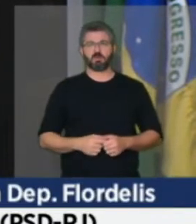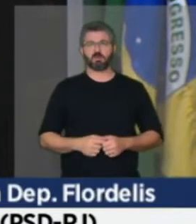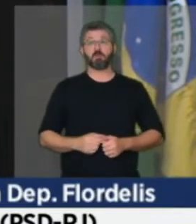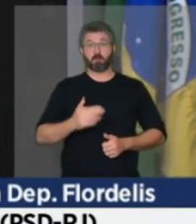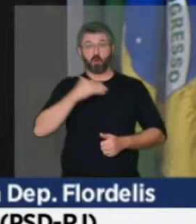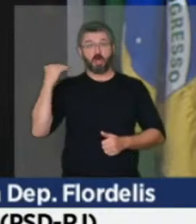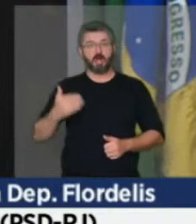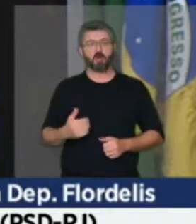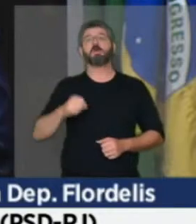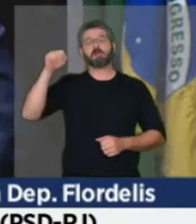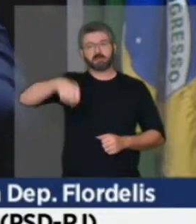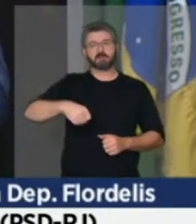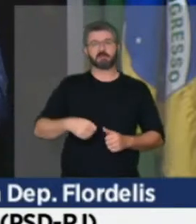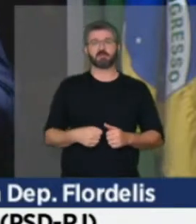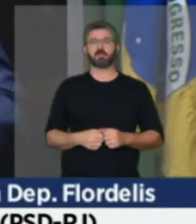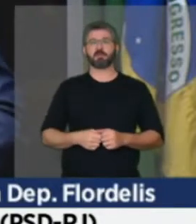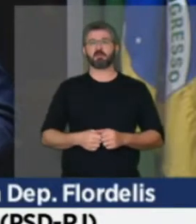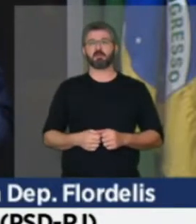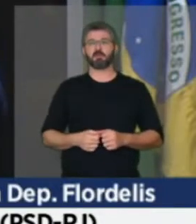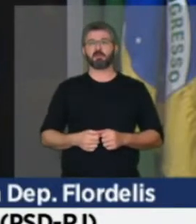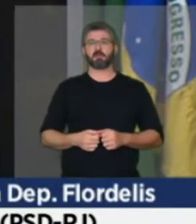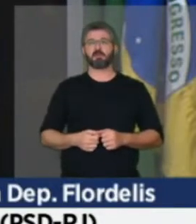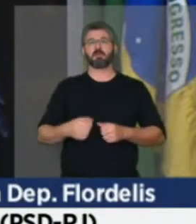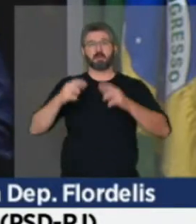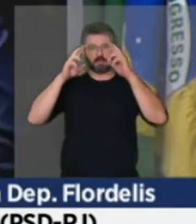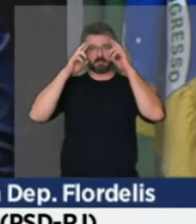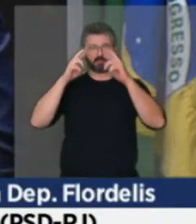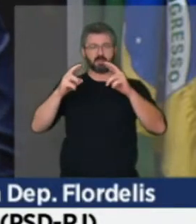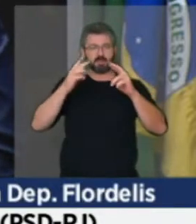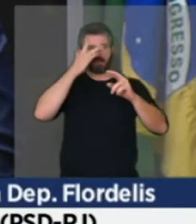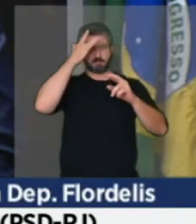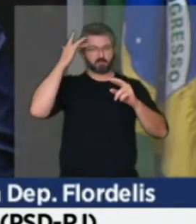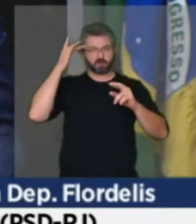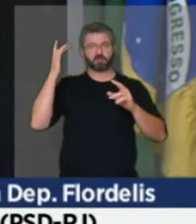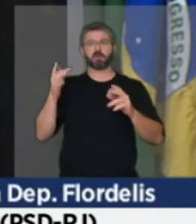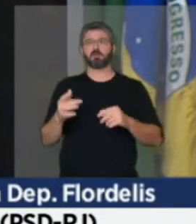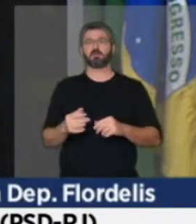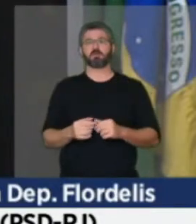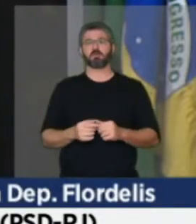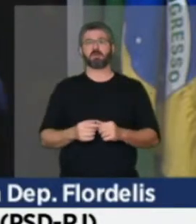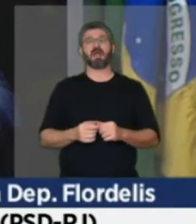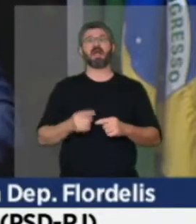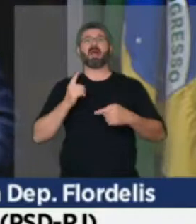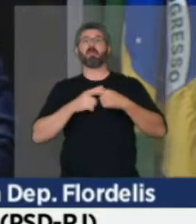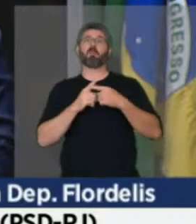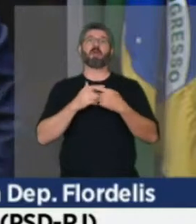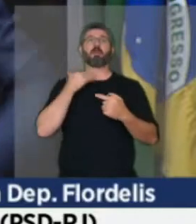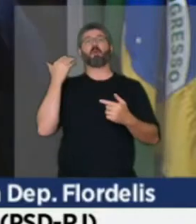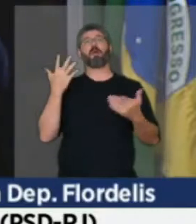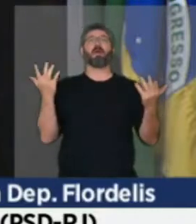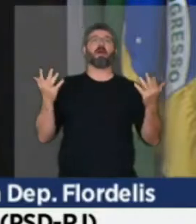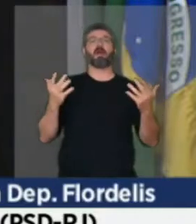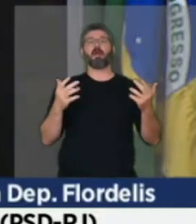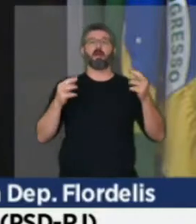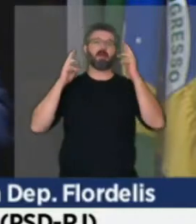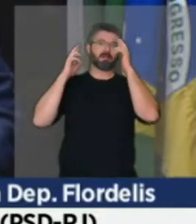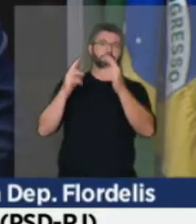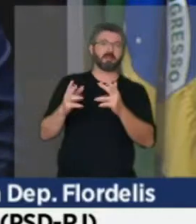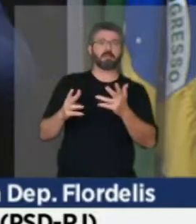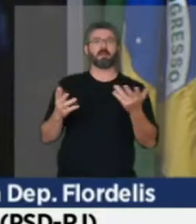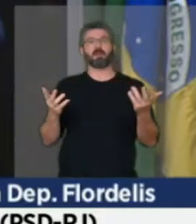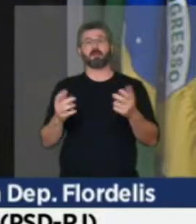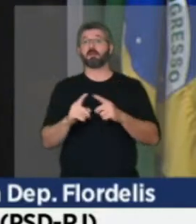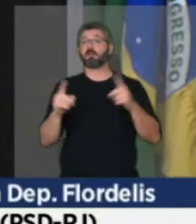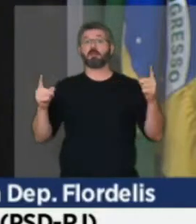Faleceu? Faleceu. Devemos respeitar as pessoas? Não porque morrem. Não porque morrem,